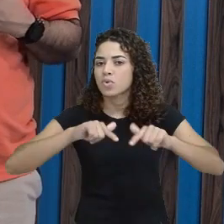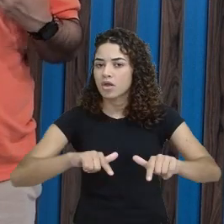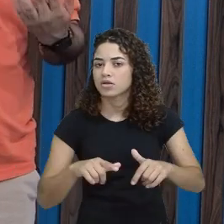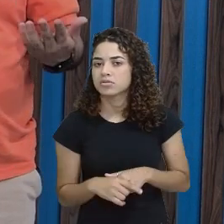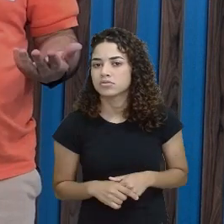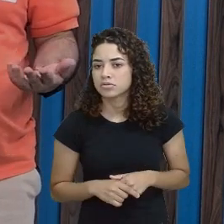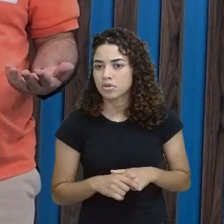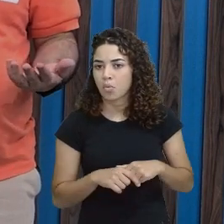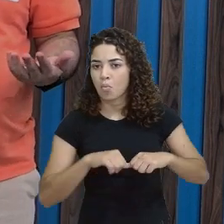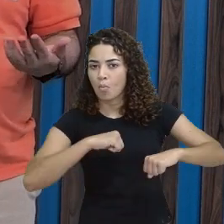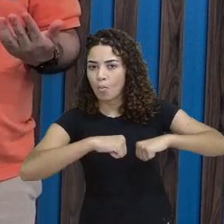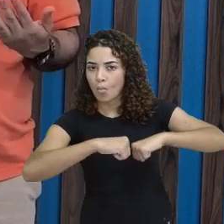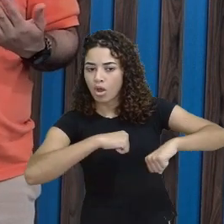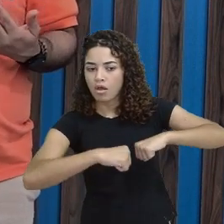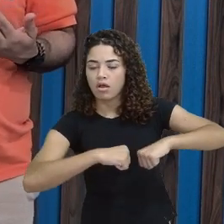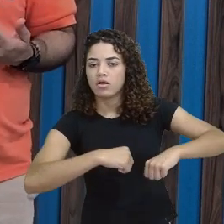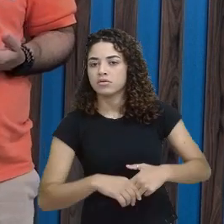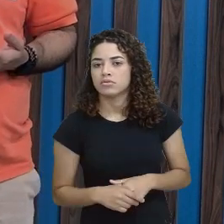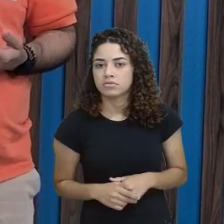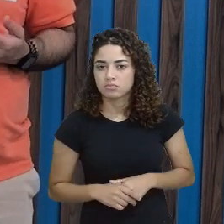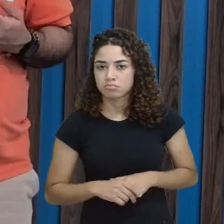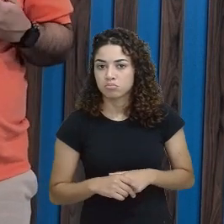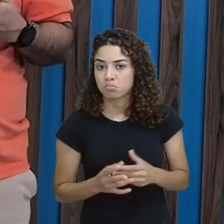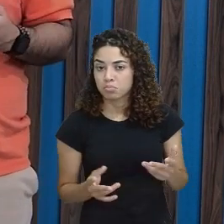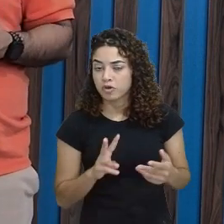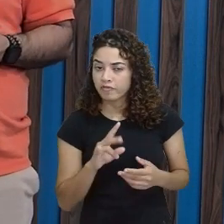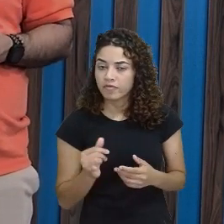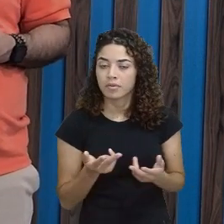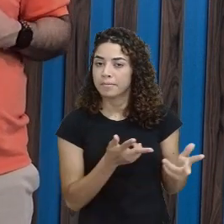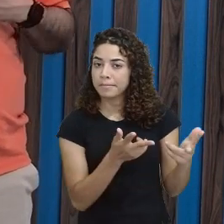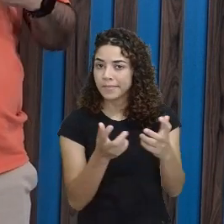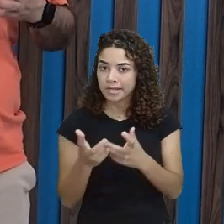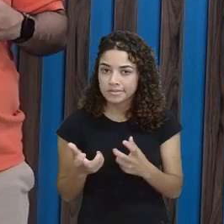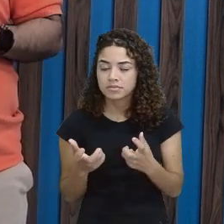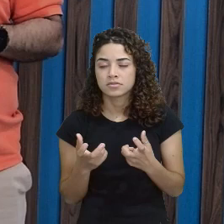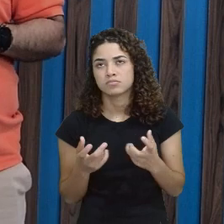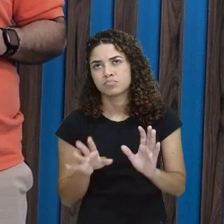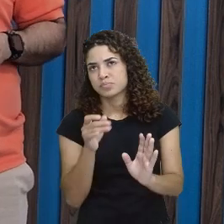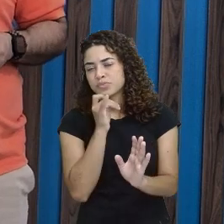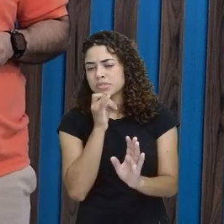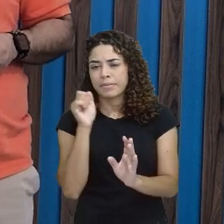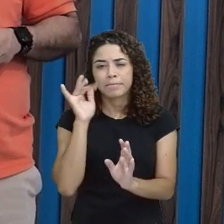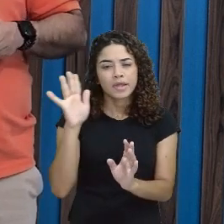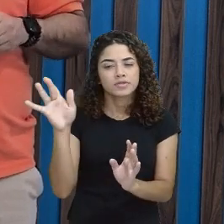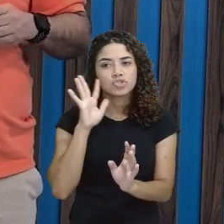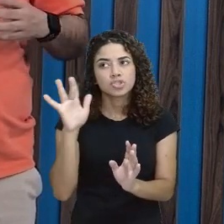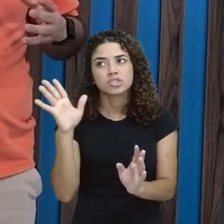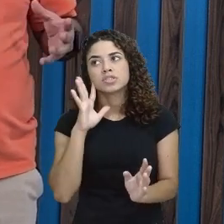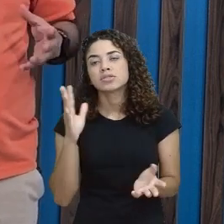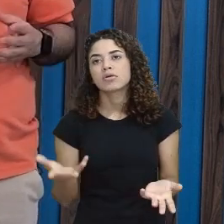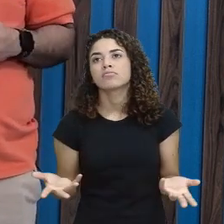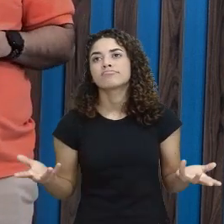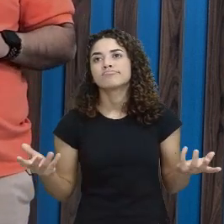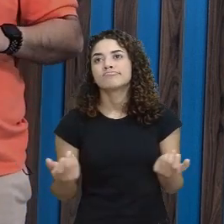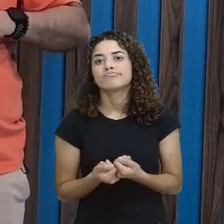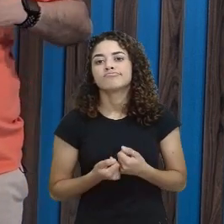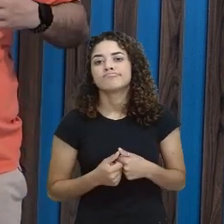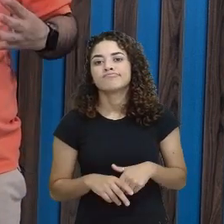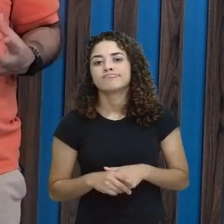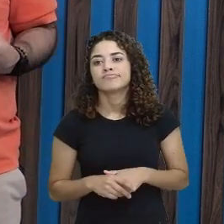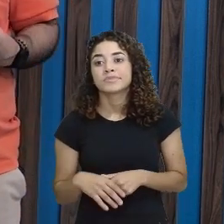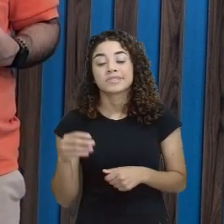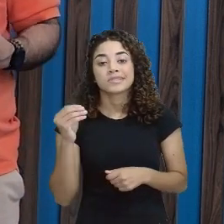do combate, certo? A gente vai observar, né, pronto, imagine aí uma competição